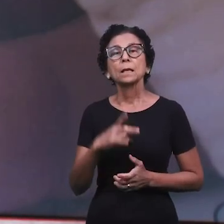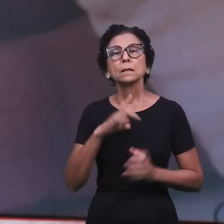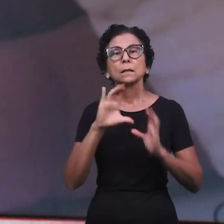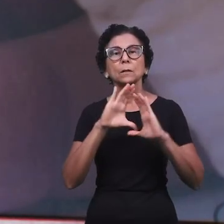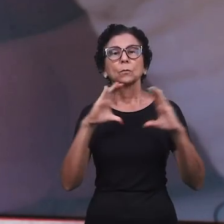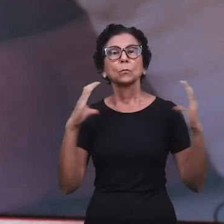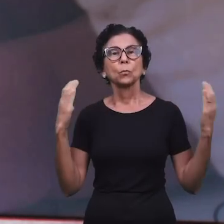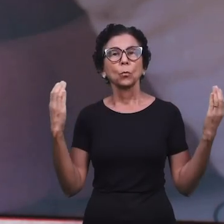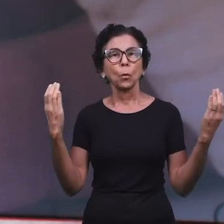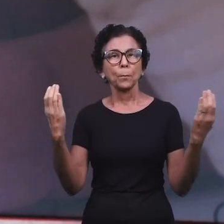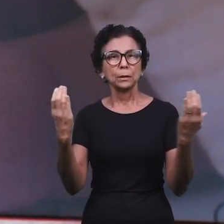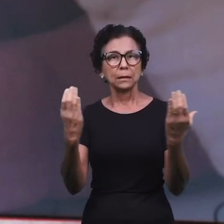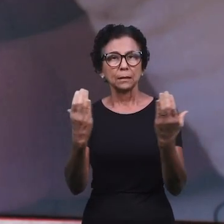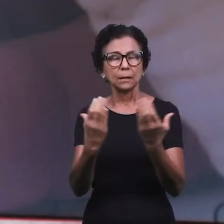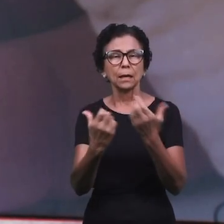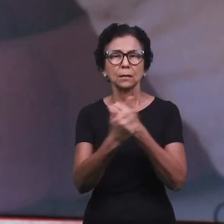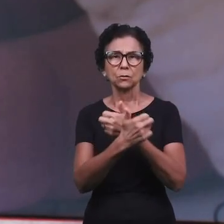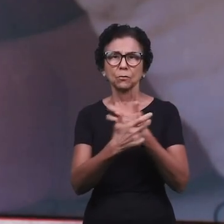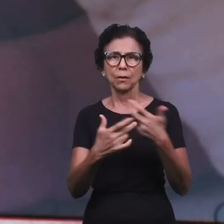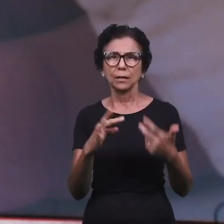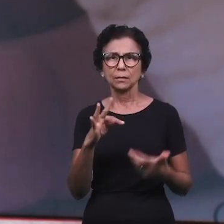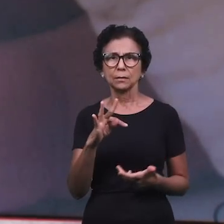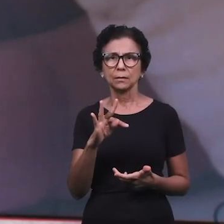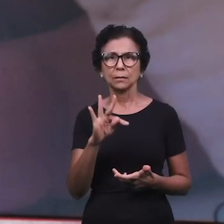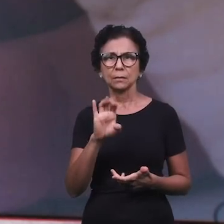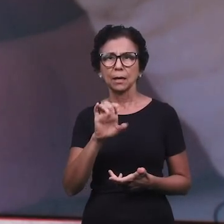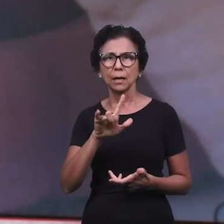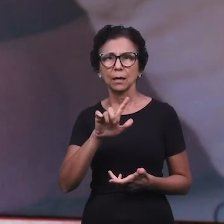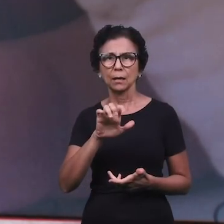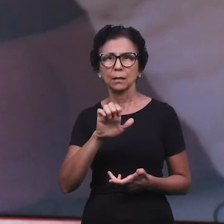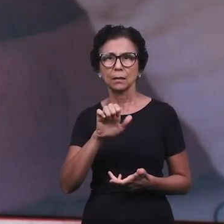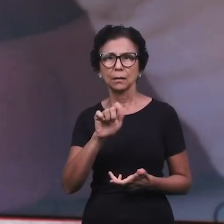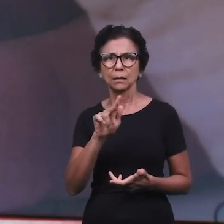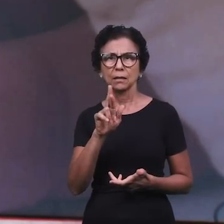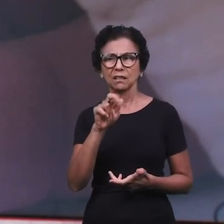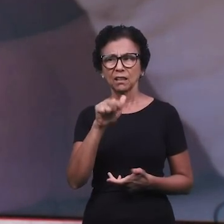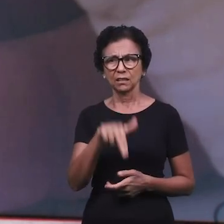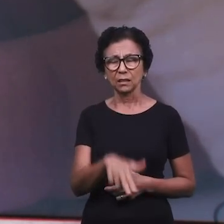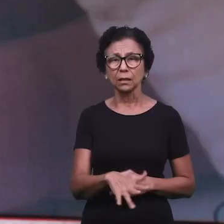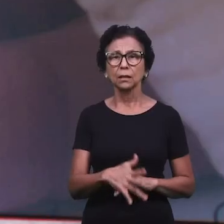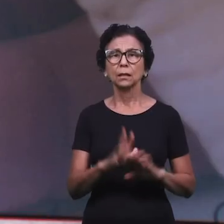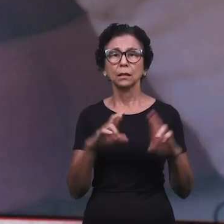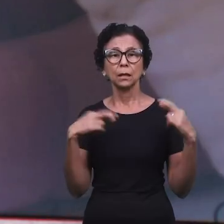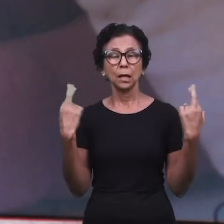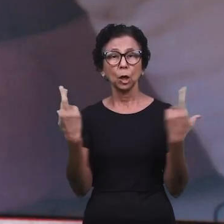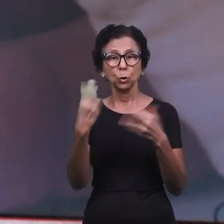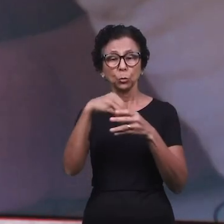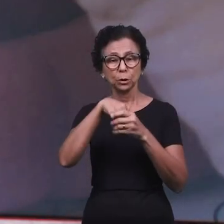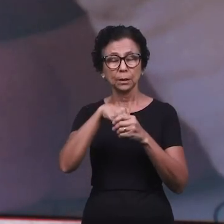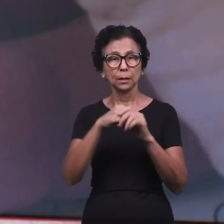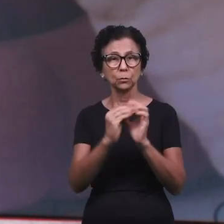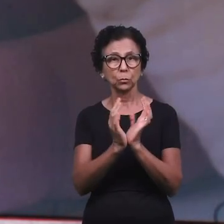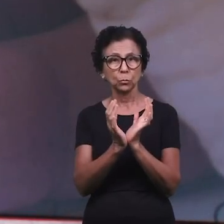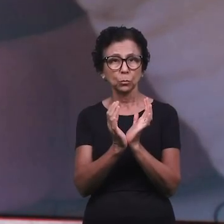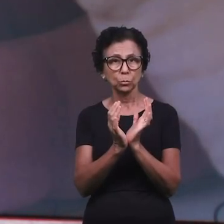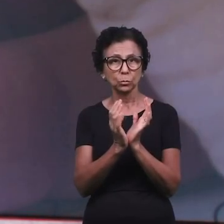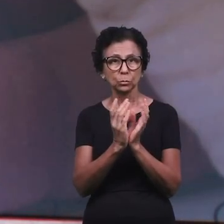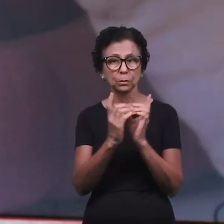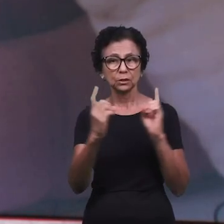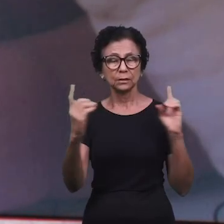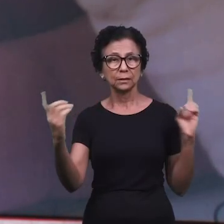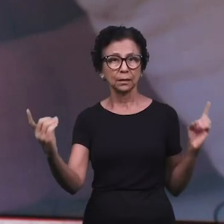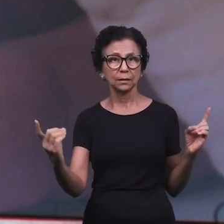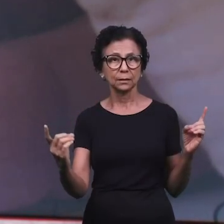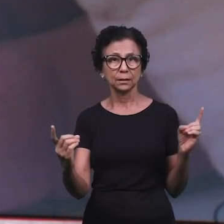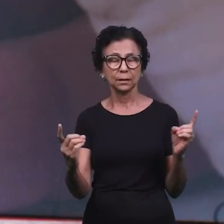comunidades em Telegram, outros aplicativos, né? Que você reúne às vezes pessoas que estão estudando para o mesmo concurso que